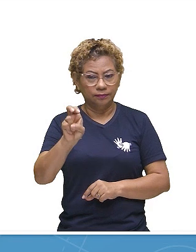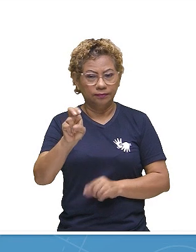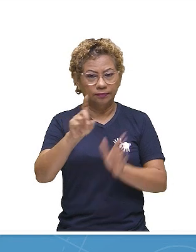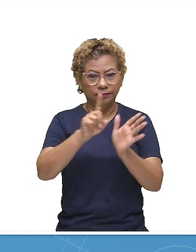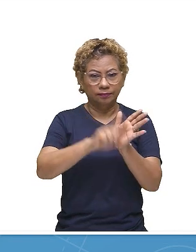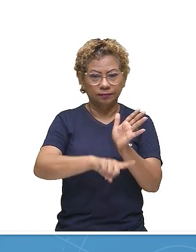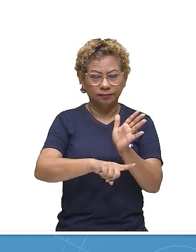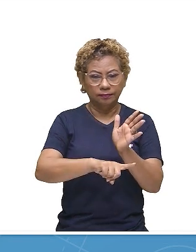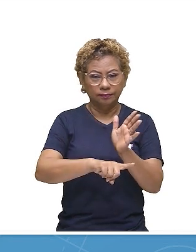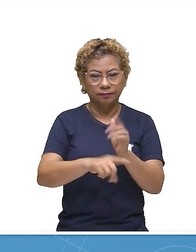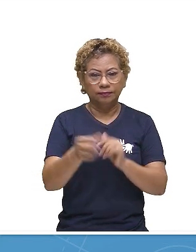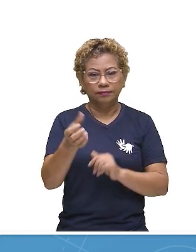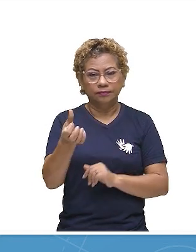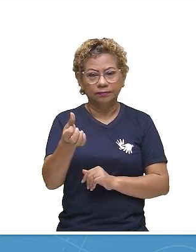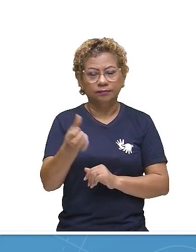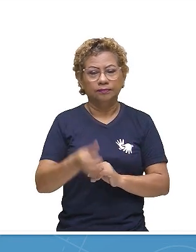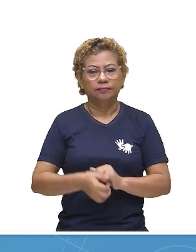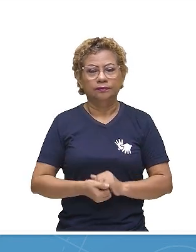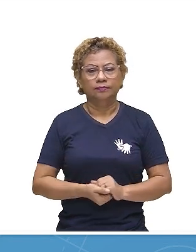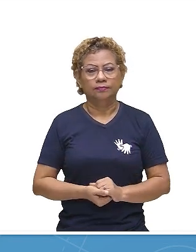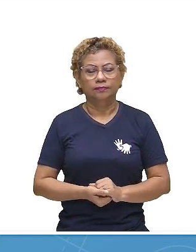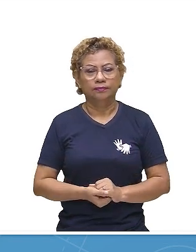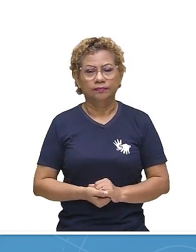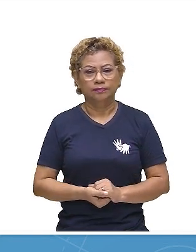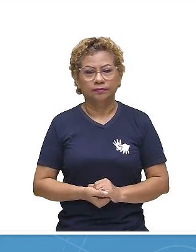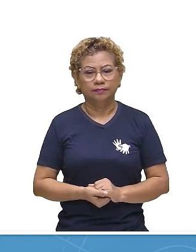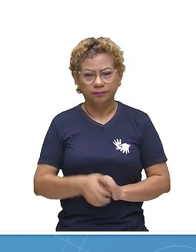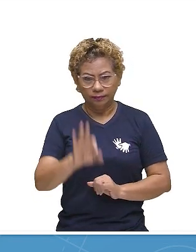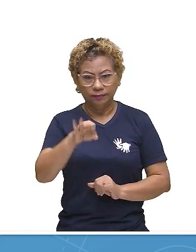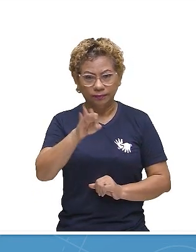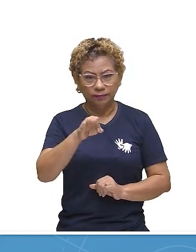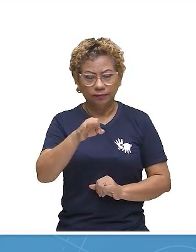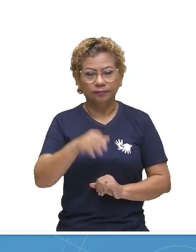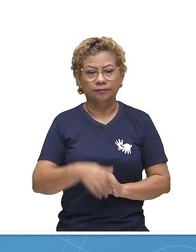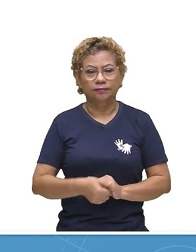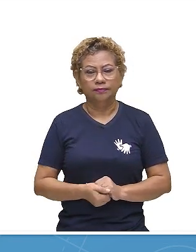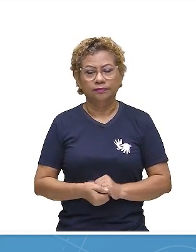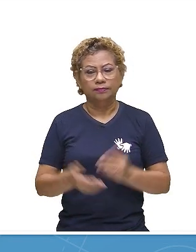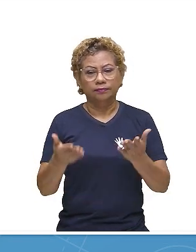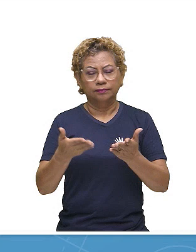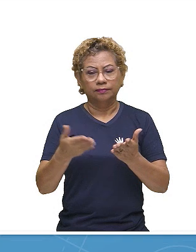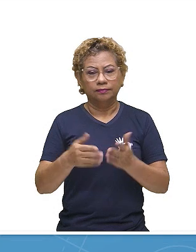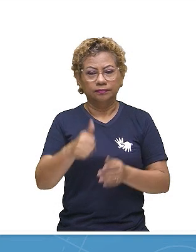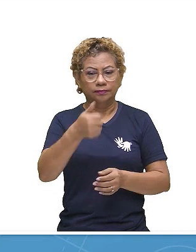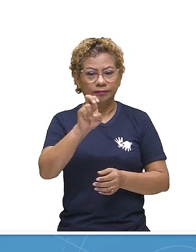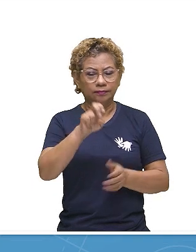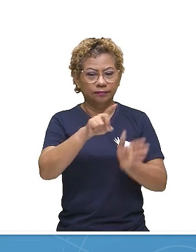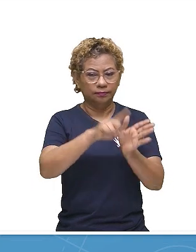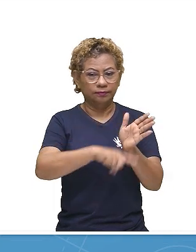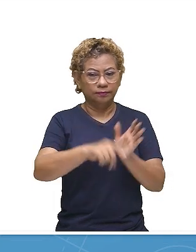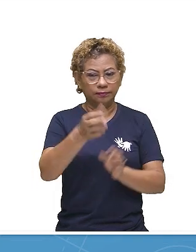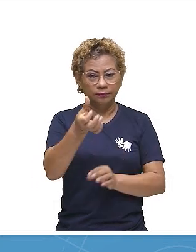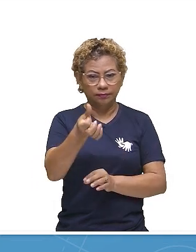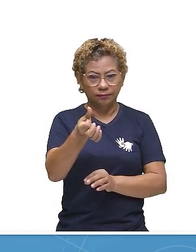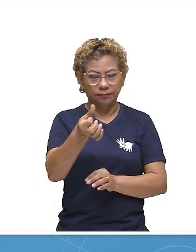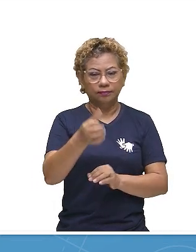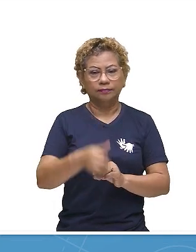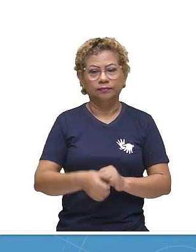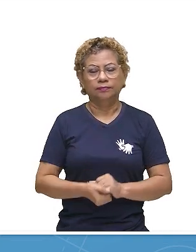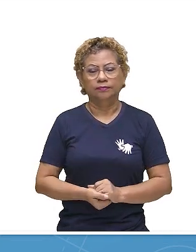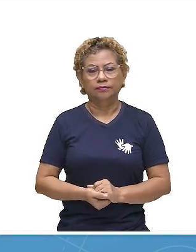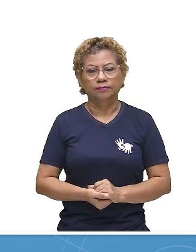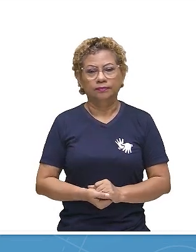menos 3 vezes 2, 6, correto? Agora, só é simplificar isso daí, né? Eu vou efetuar